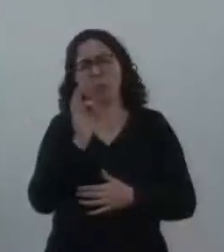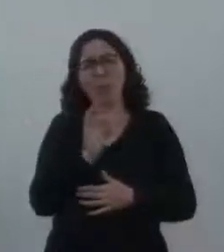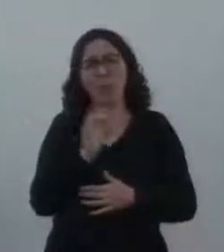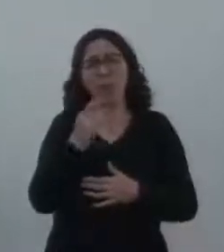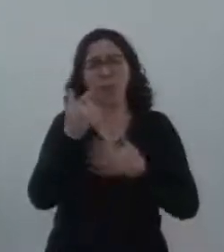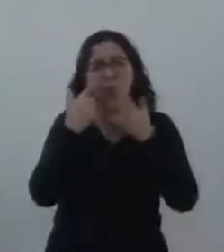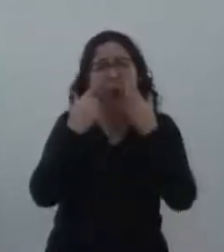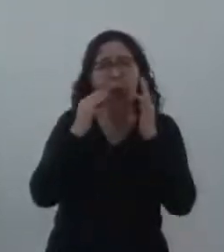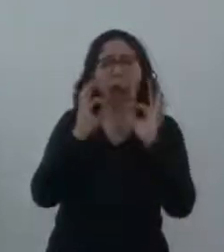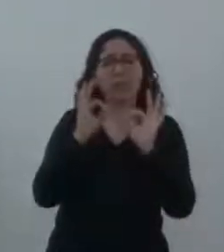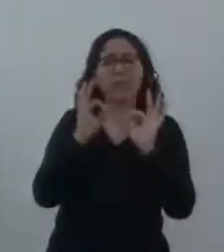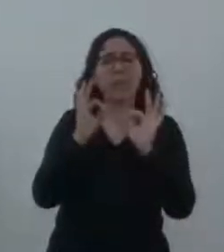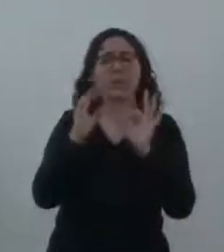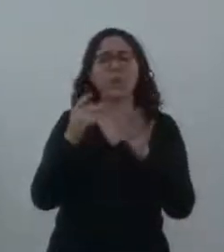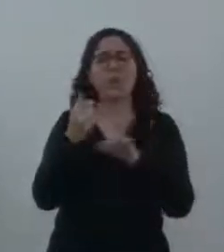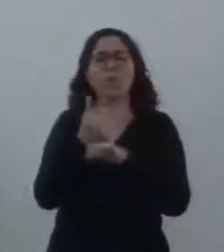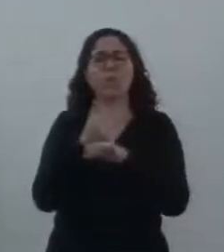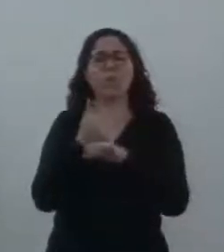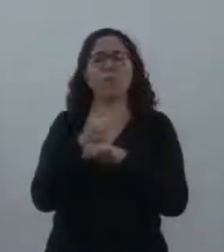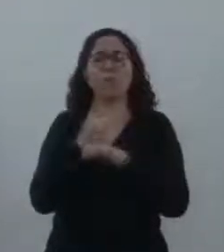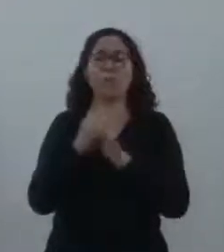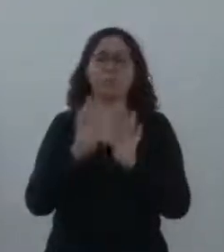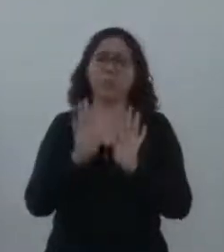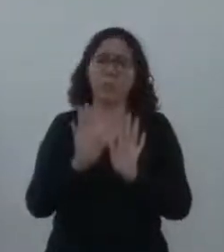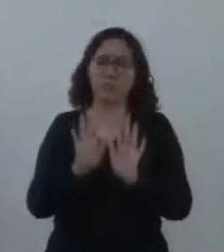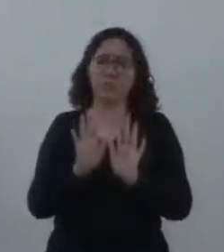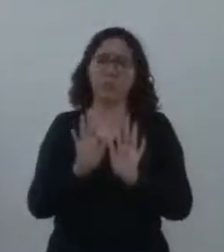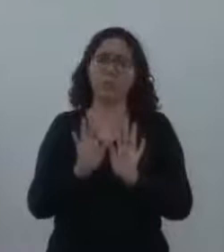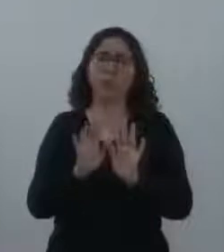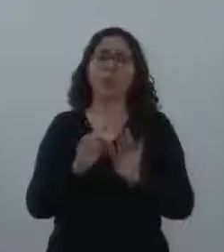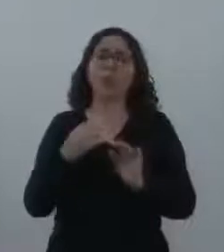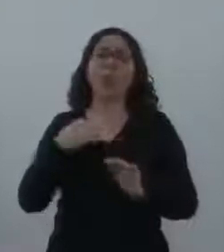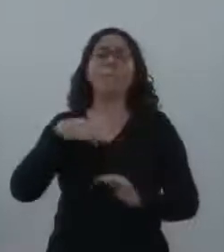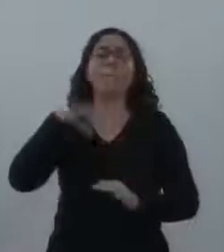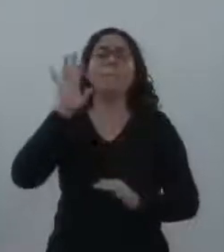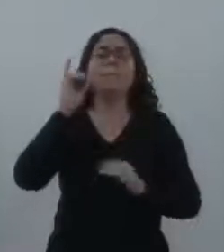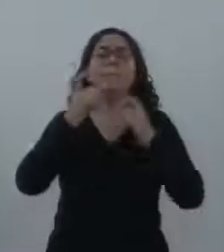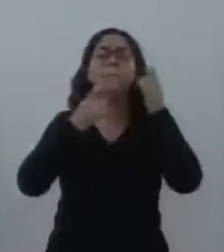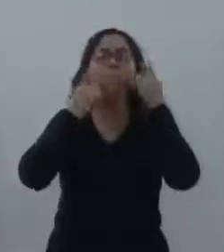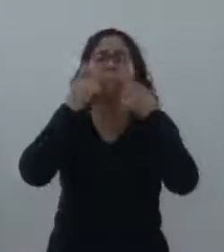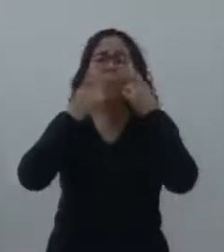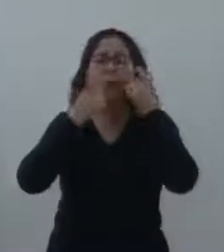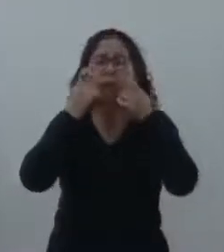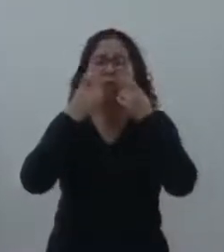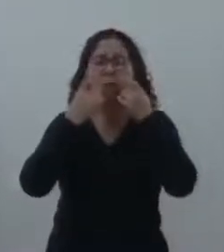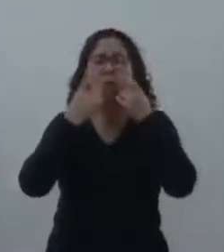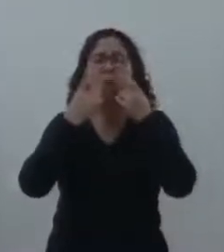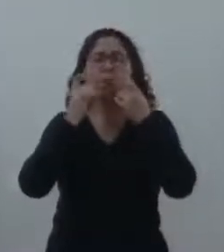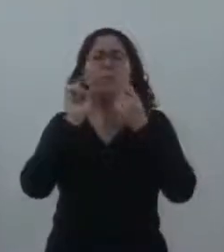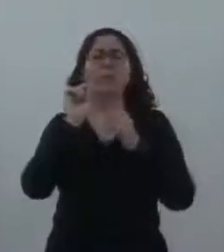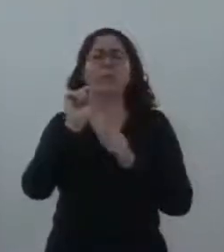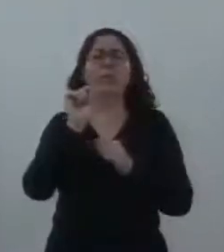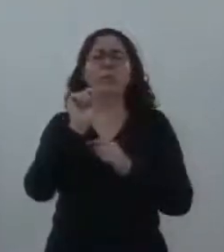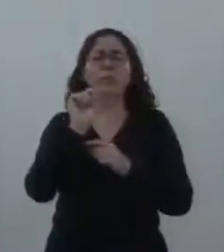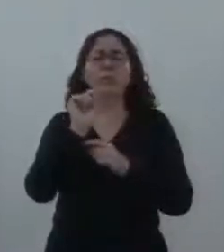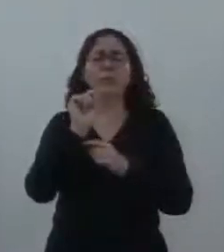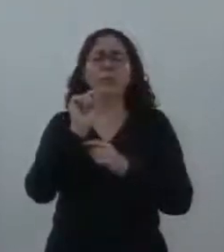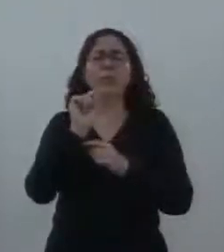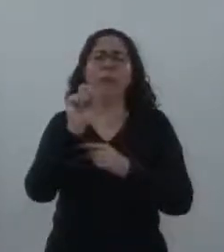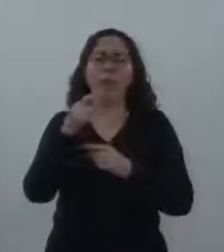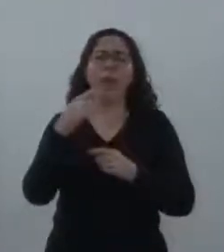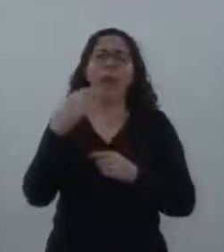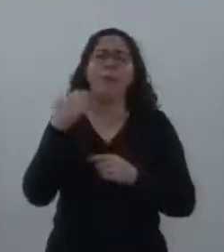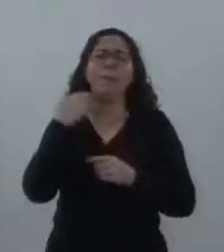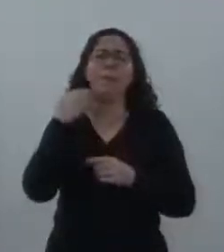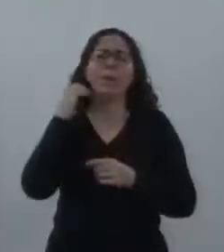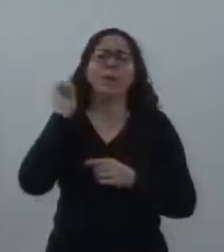alerta da mão de obra. Porém, o que mais nos preocupa, de novo, vou repetir, a poupança corrente